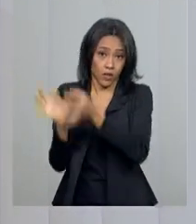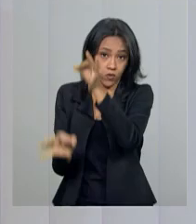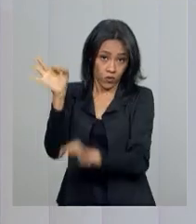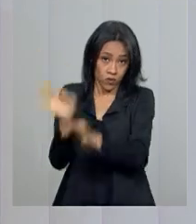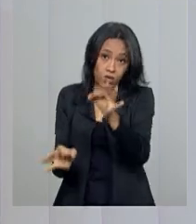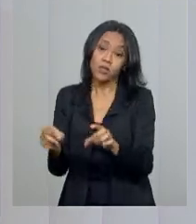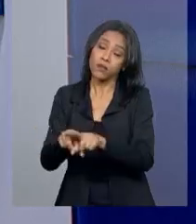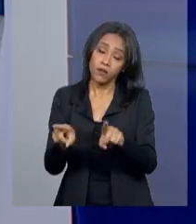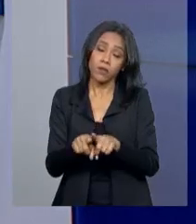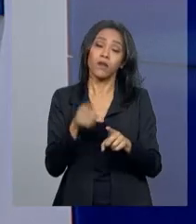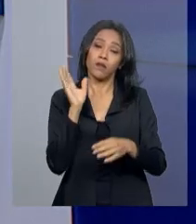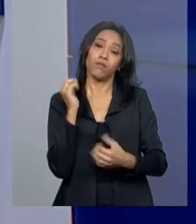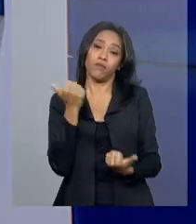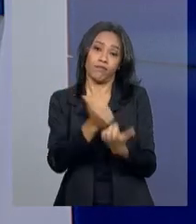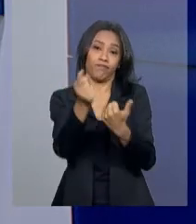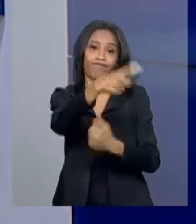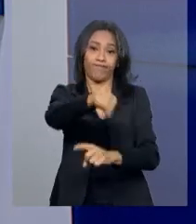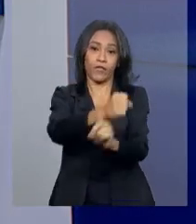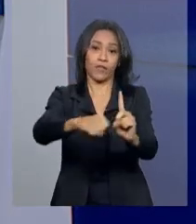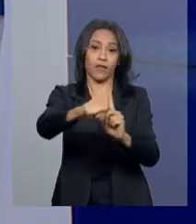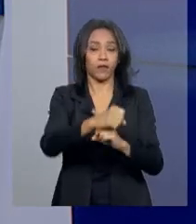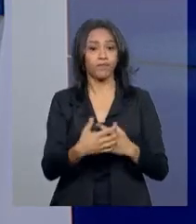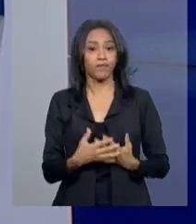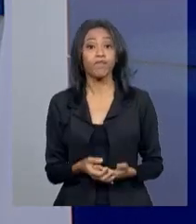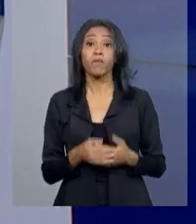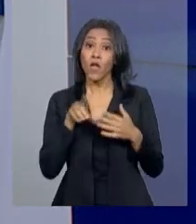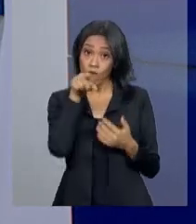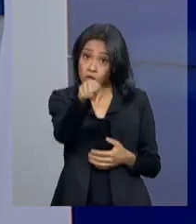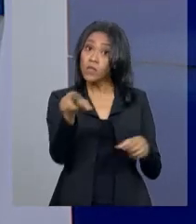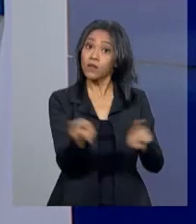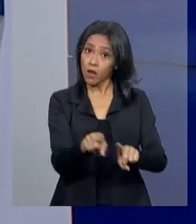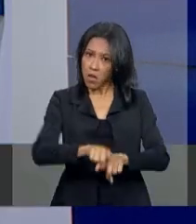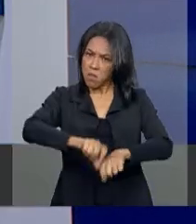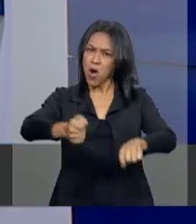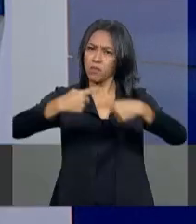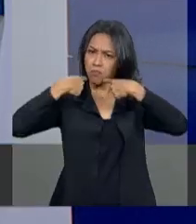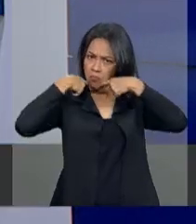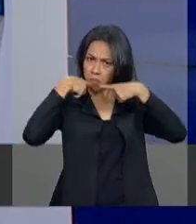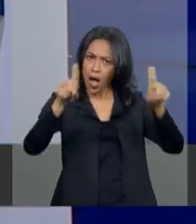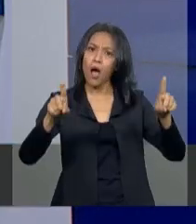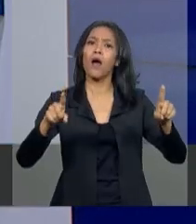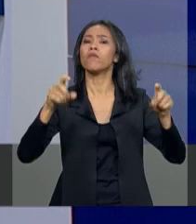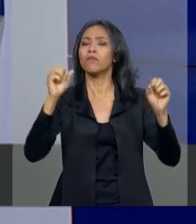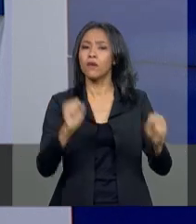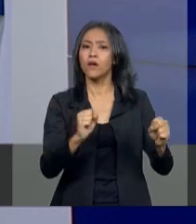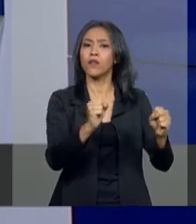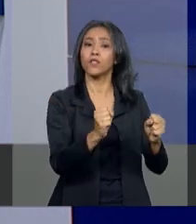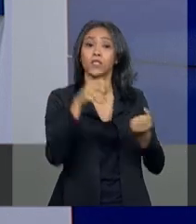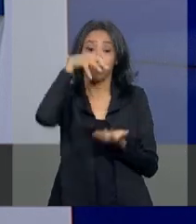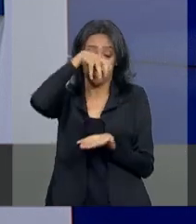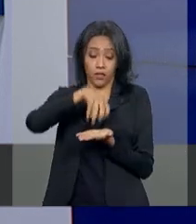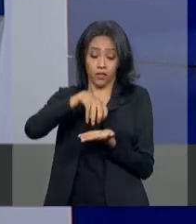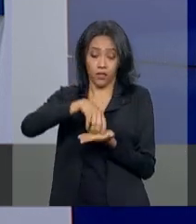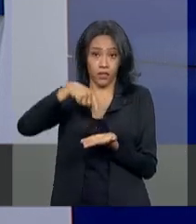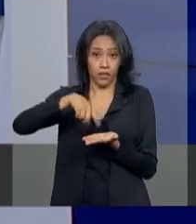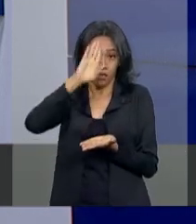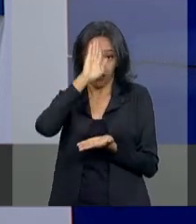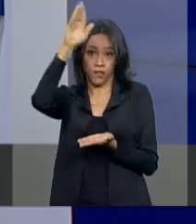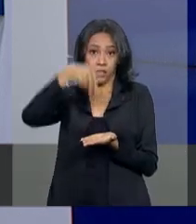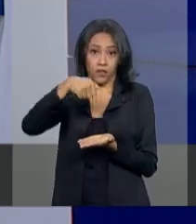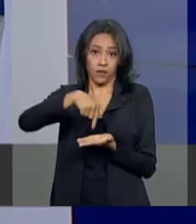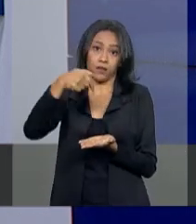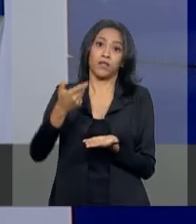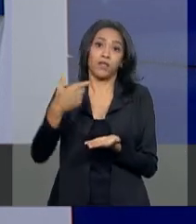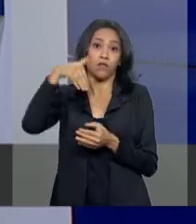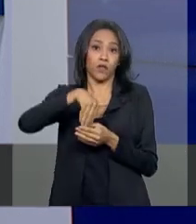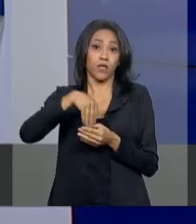como um todo. E você também pode denunciar crimes eleitorais para o Centro Integrado de Comando e Controle das Eleições.